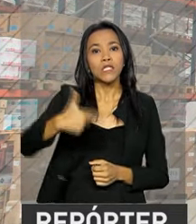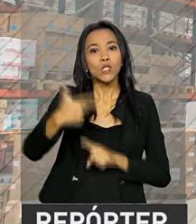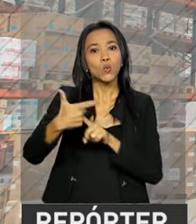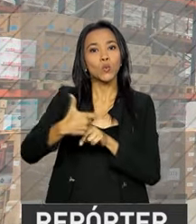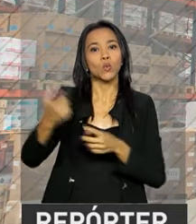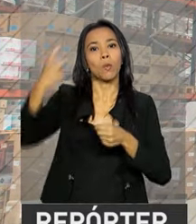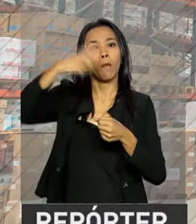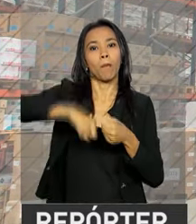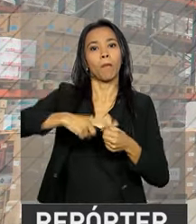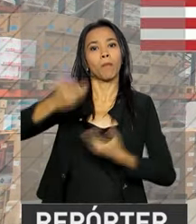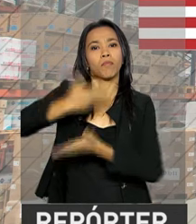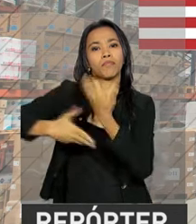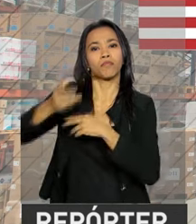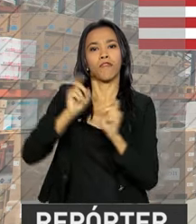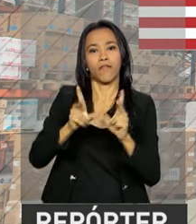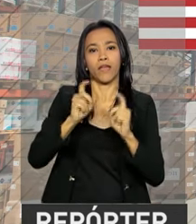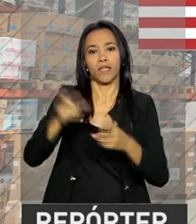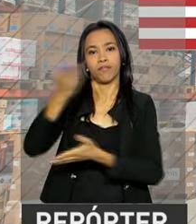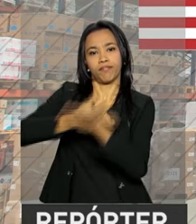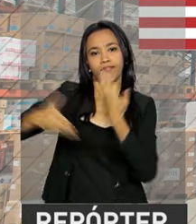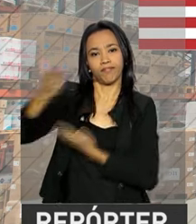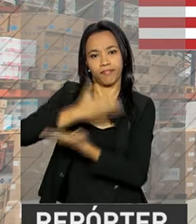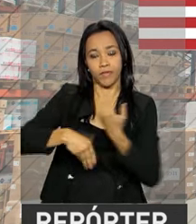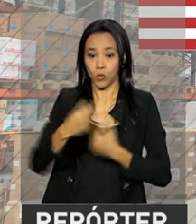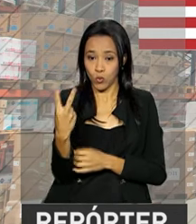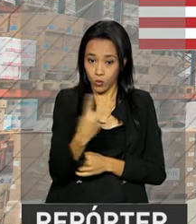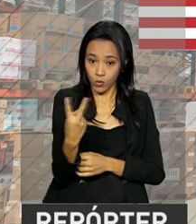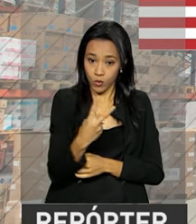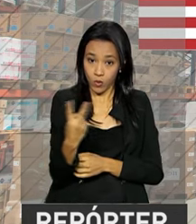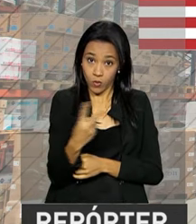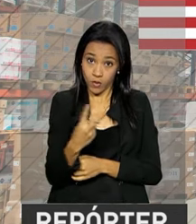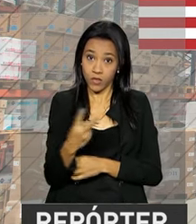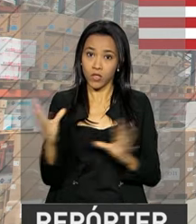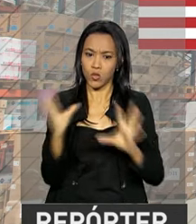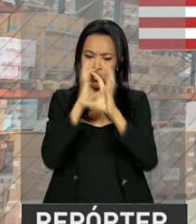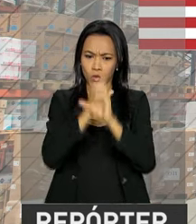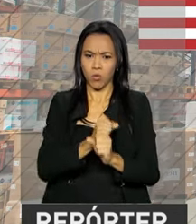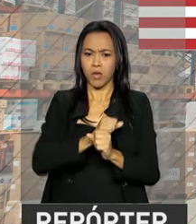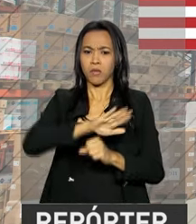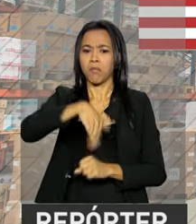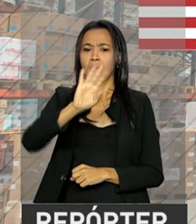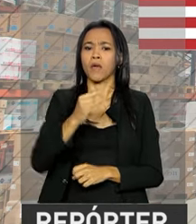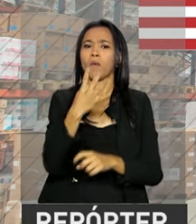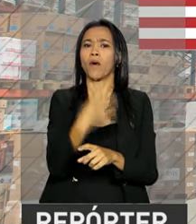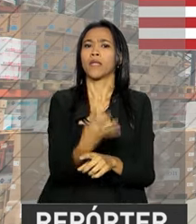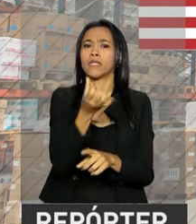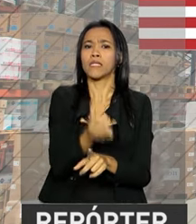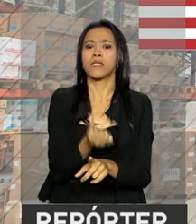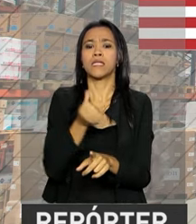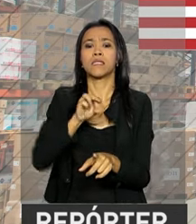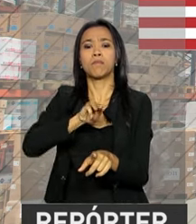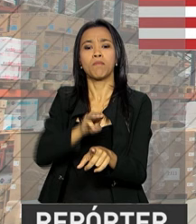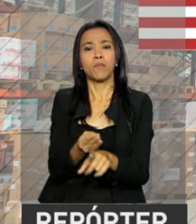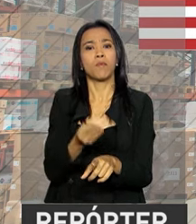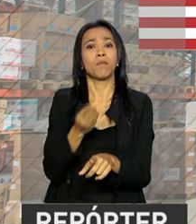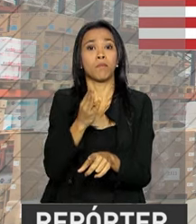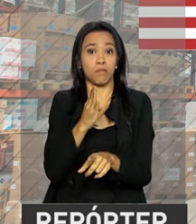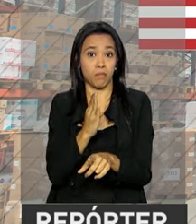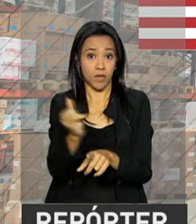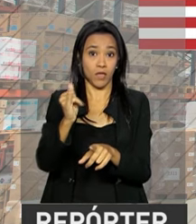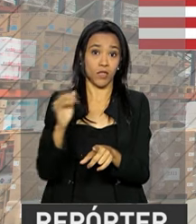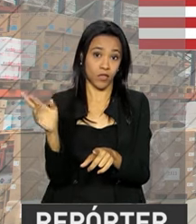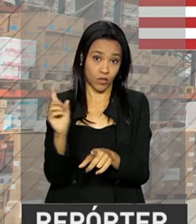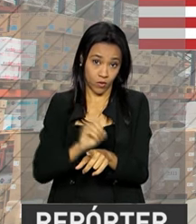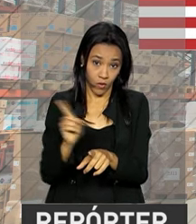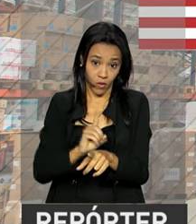parceiro comercial o fluxo de comércio entre os dois países somam mais de 46 Bilhões de Dólares só em